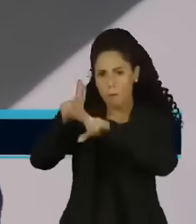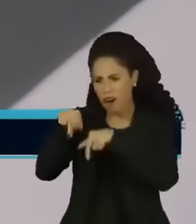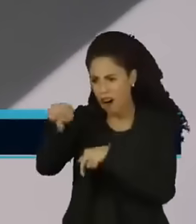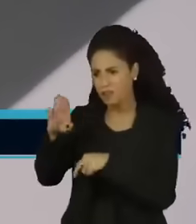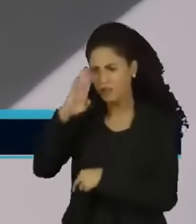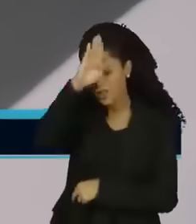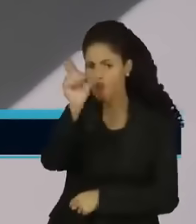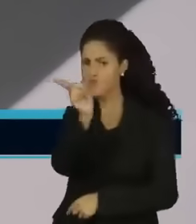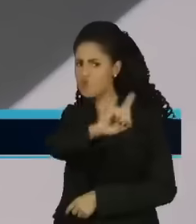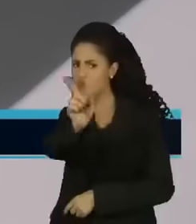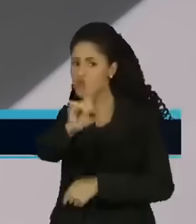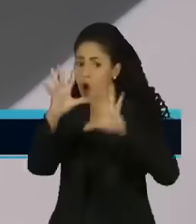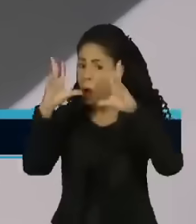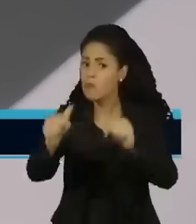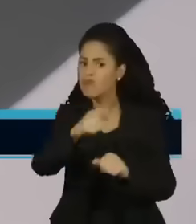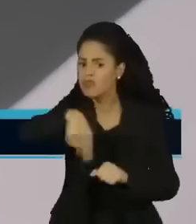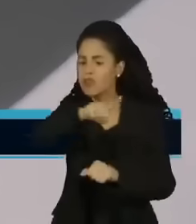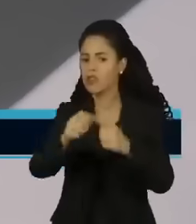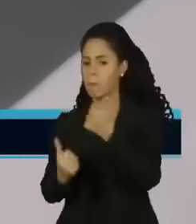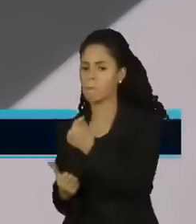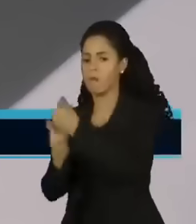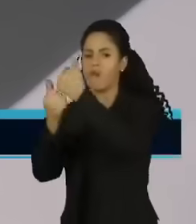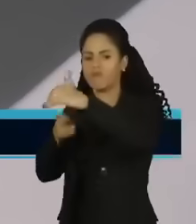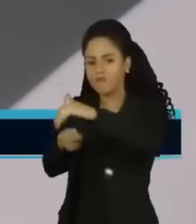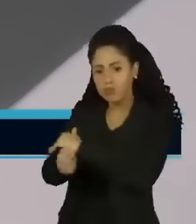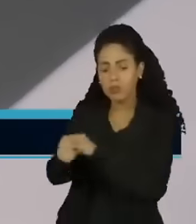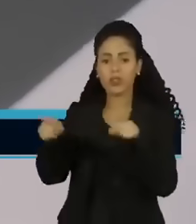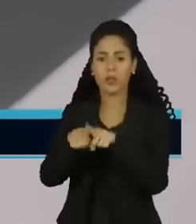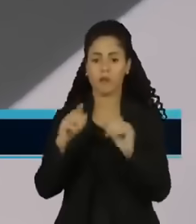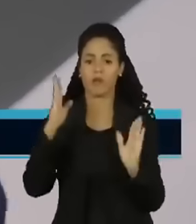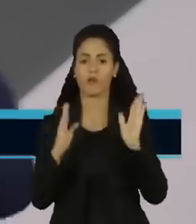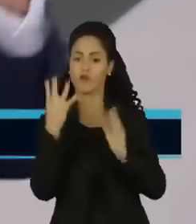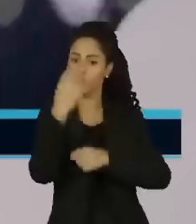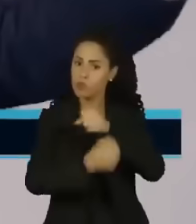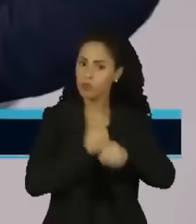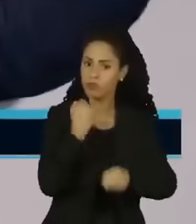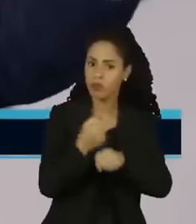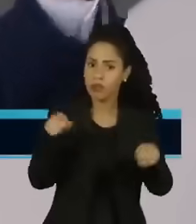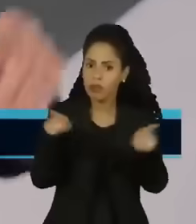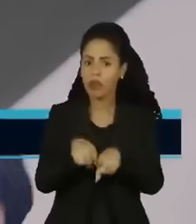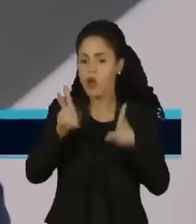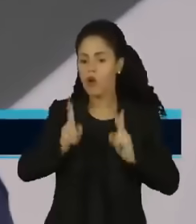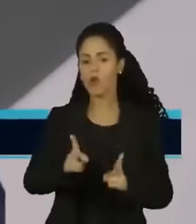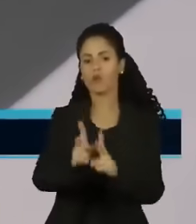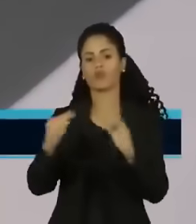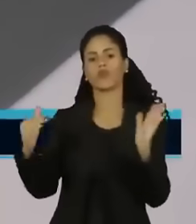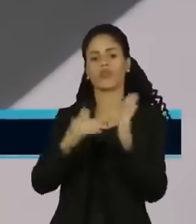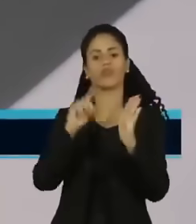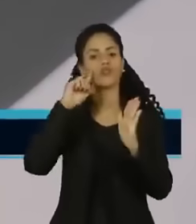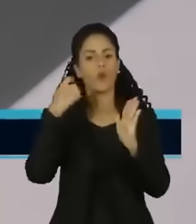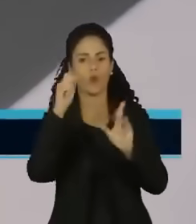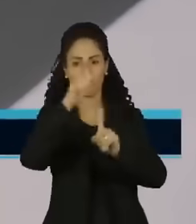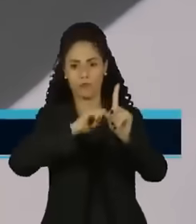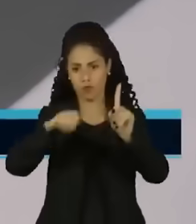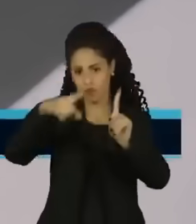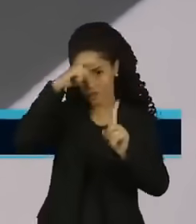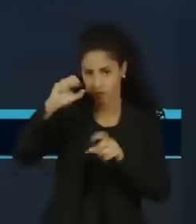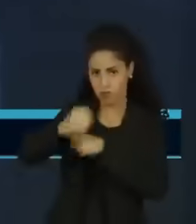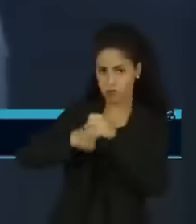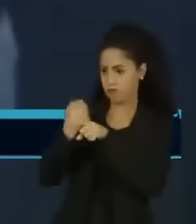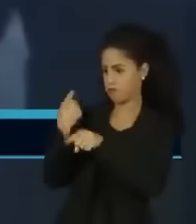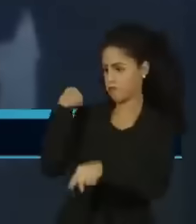Tem muita gente com muito dinheiro que financiou isso durante 4 anos do governo e continua até o dia 8 de janeiro do ano passado.